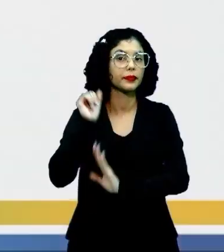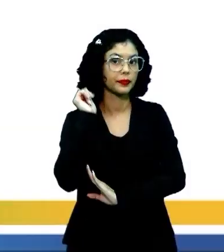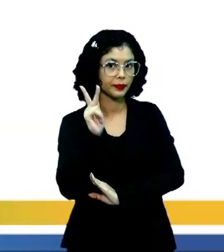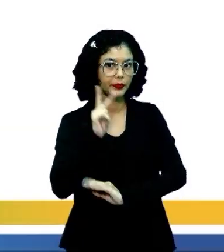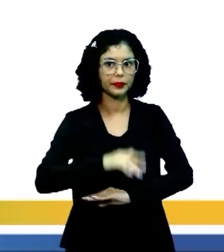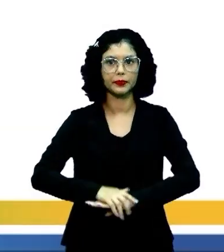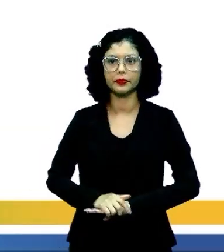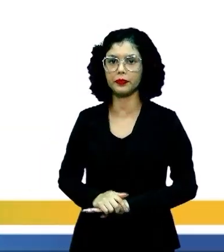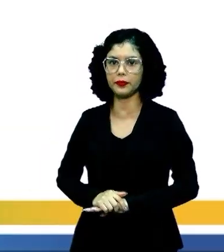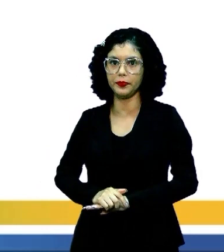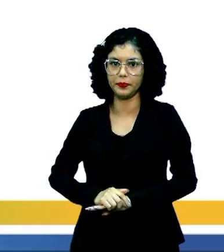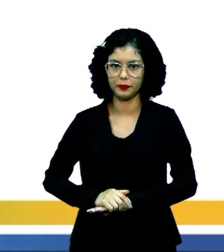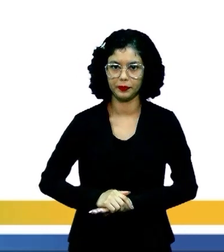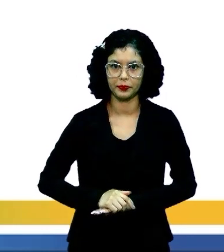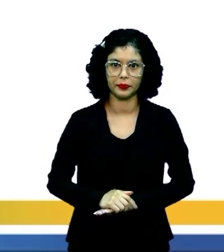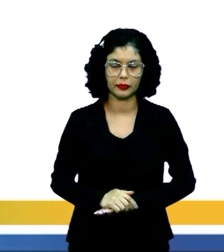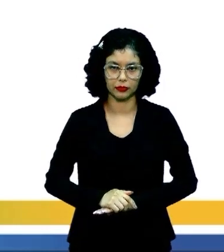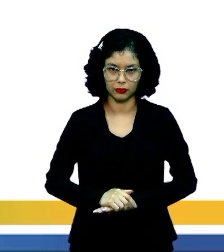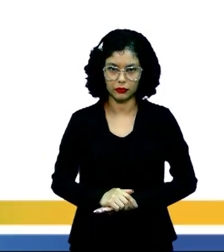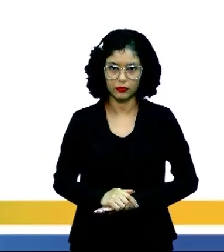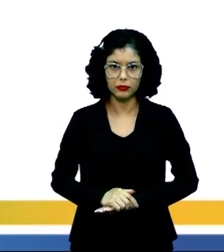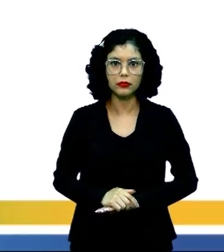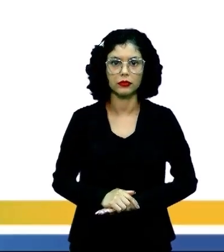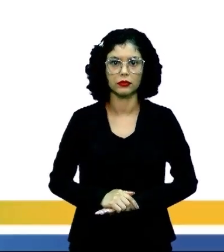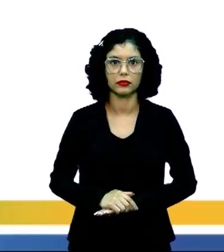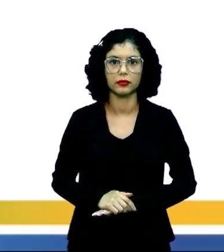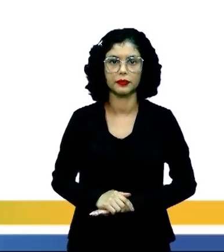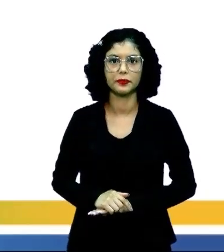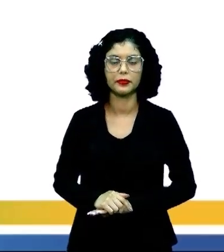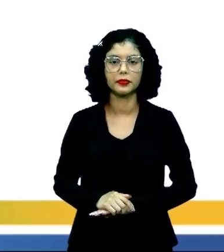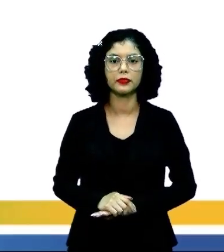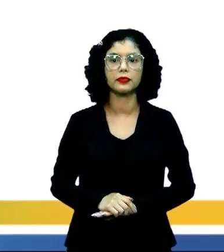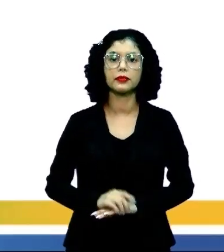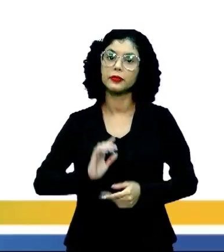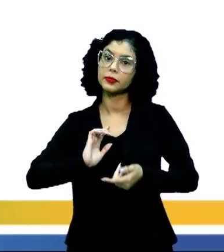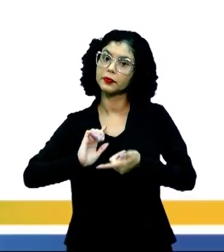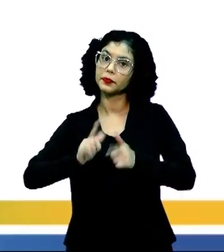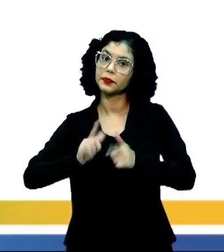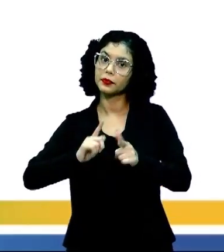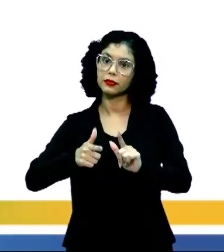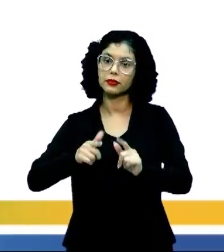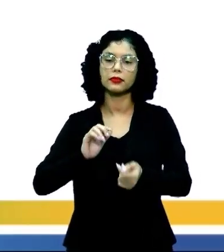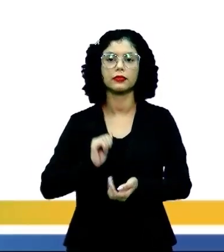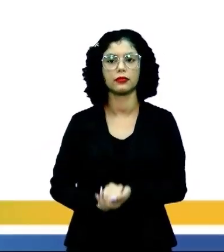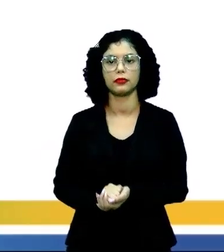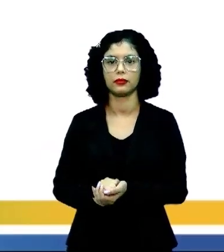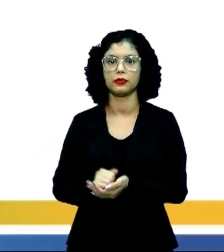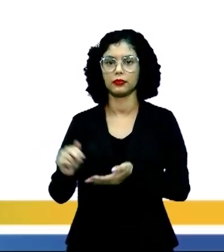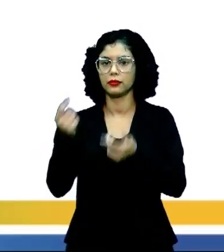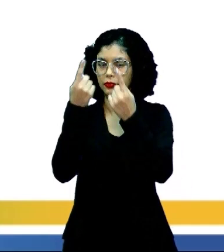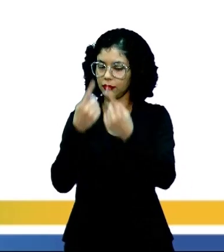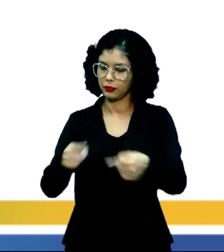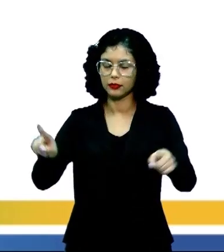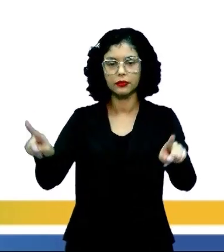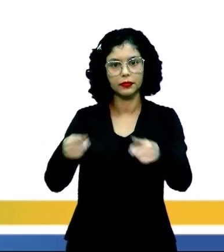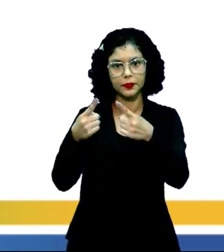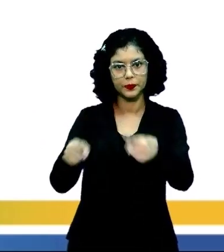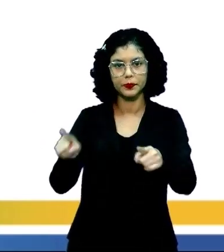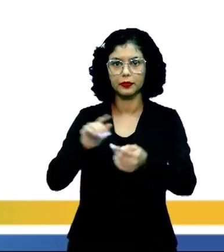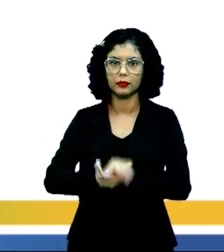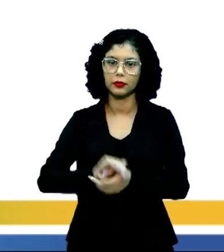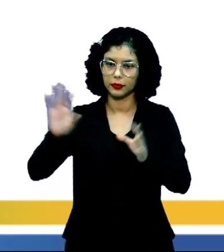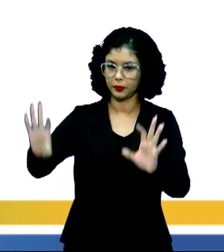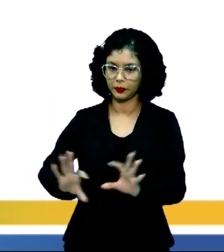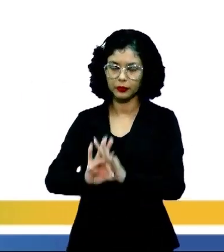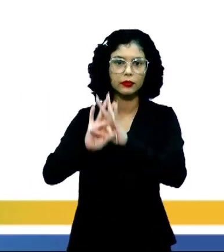ok? Então vamos lá, eu trouxe aqui a letra de uma música de um conhecido cantor